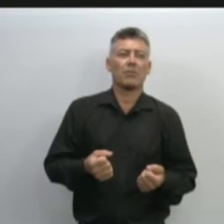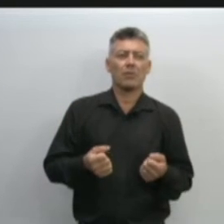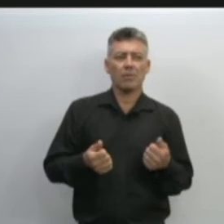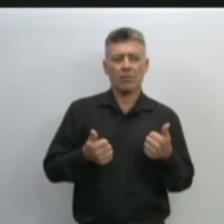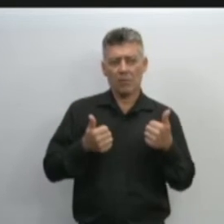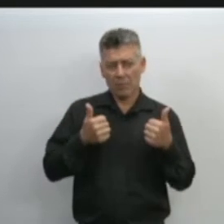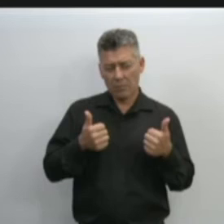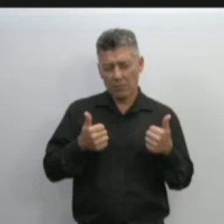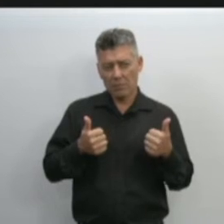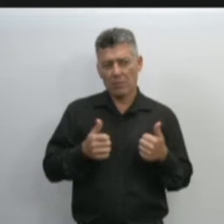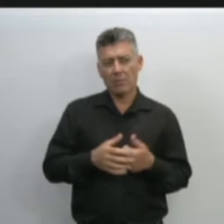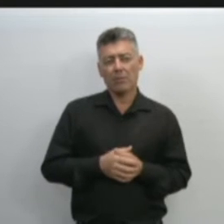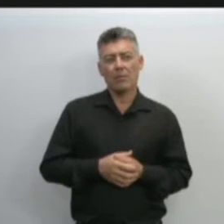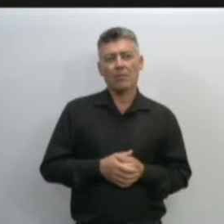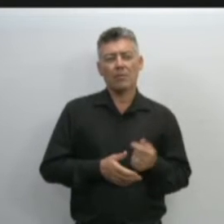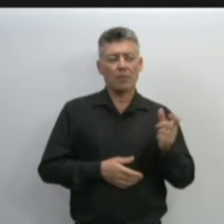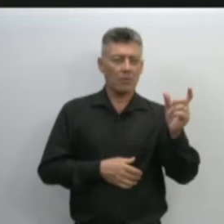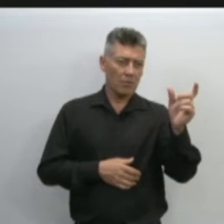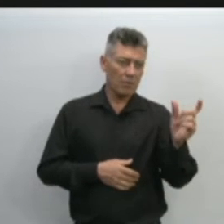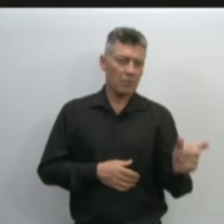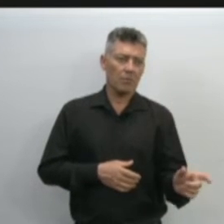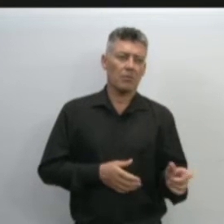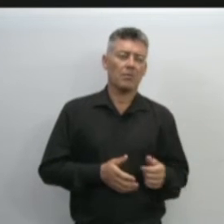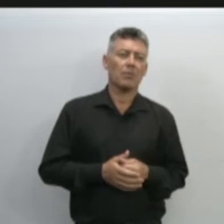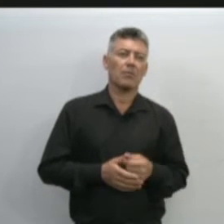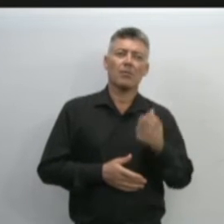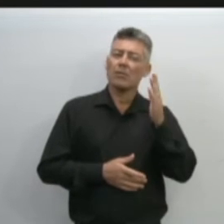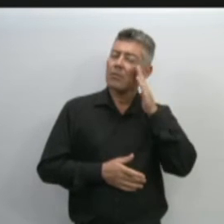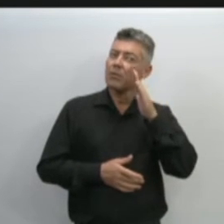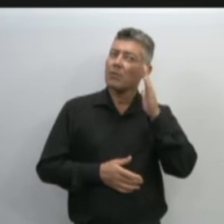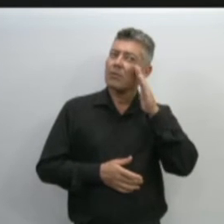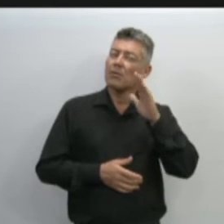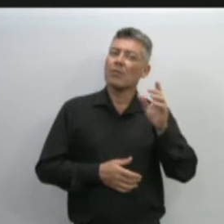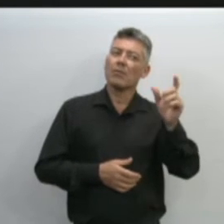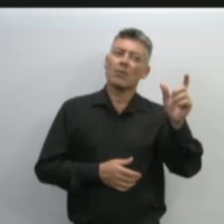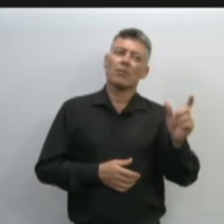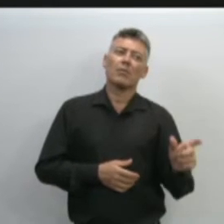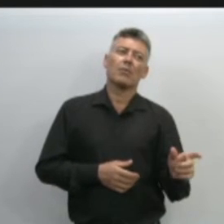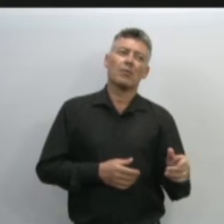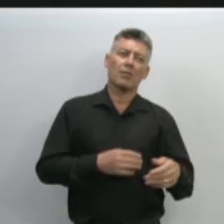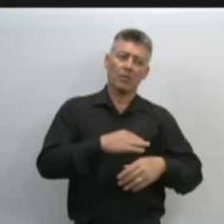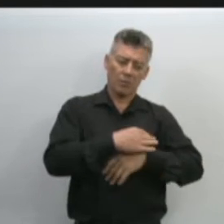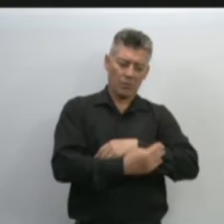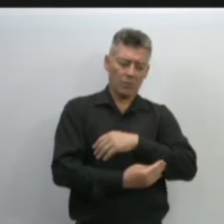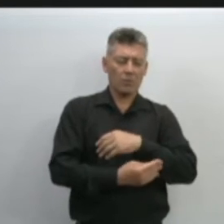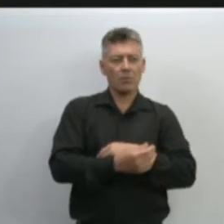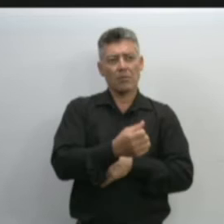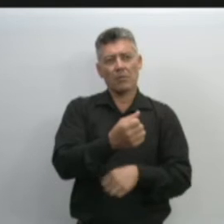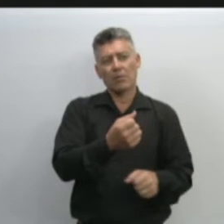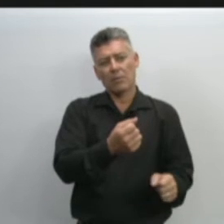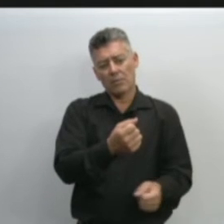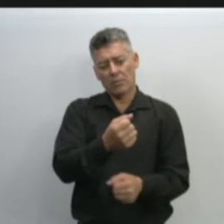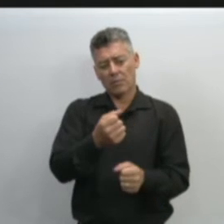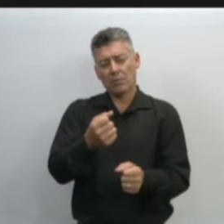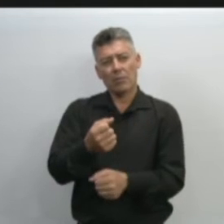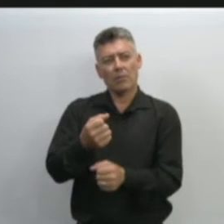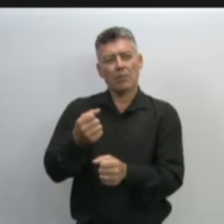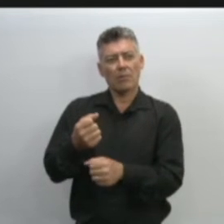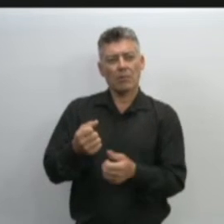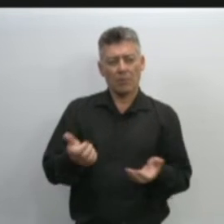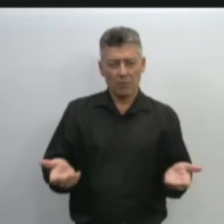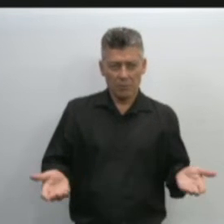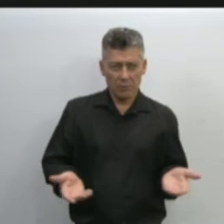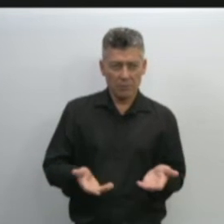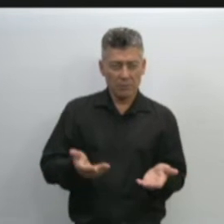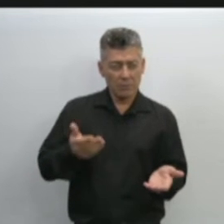essa homenagem e esse reconhecimento às empregadas domésticas da nossa cidade